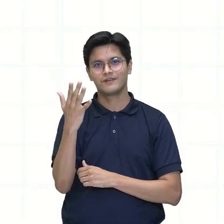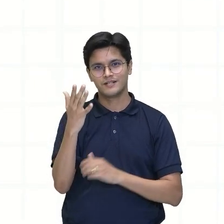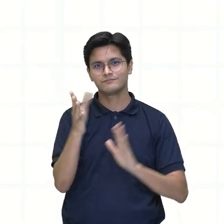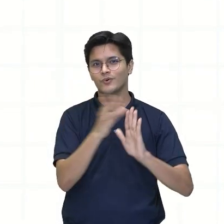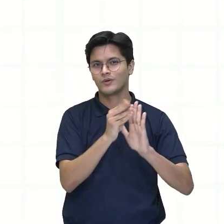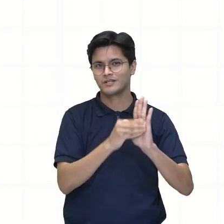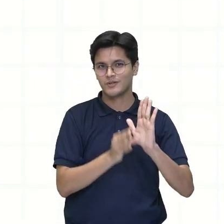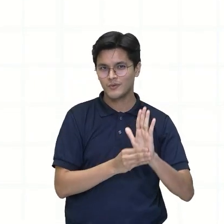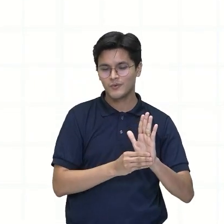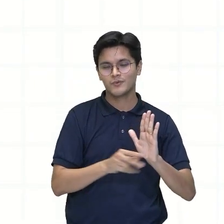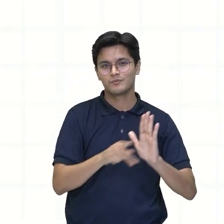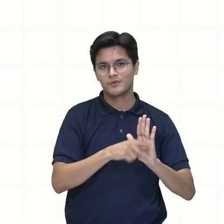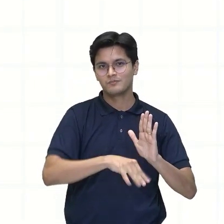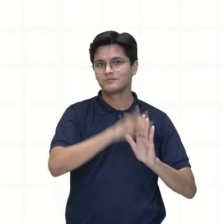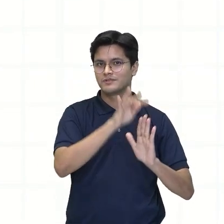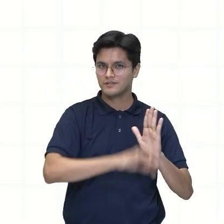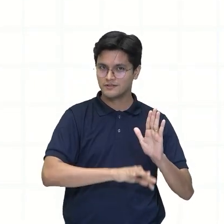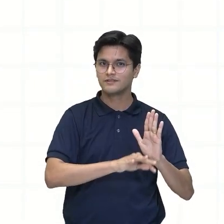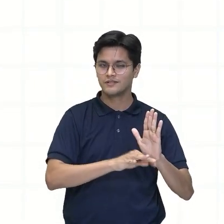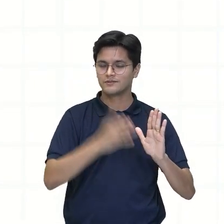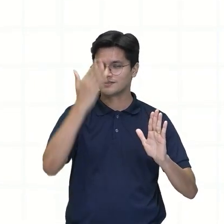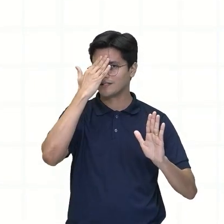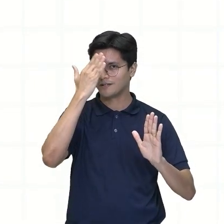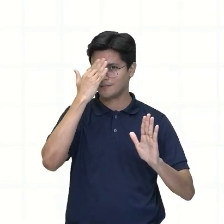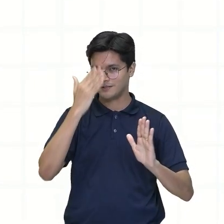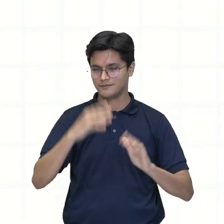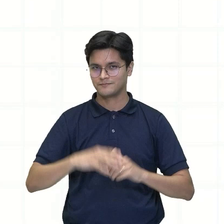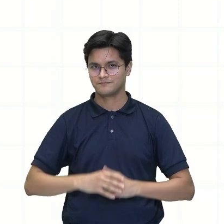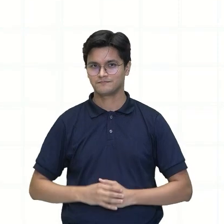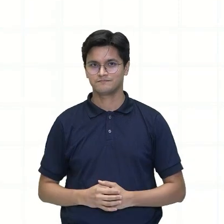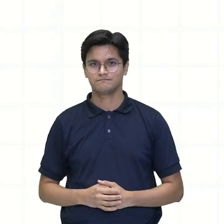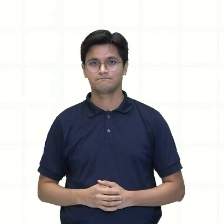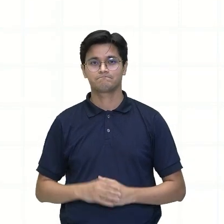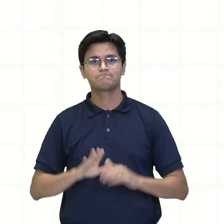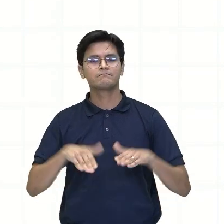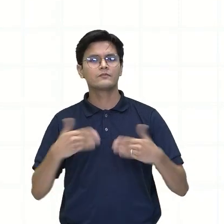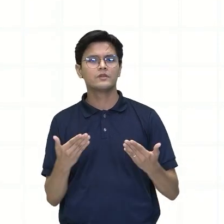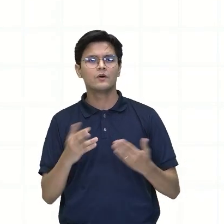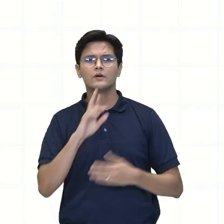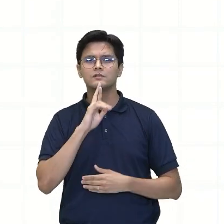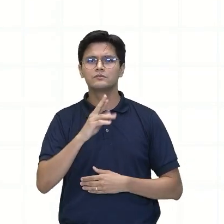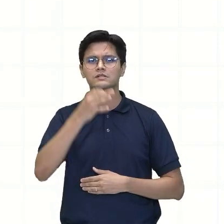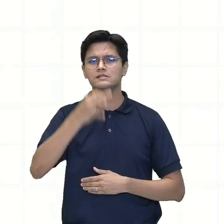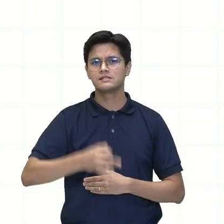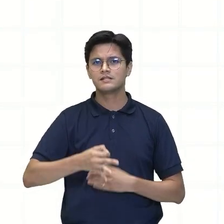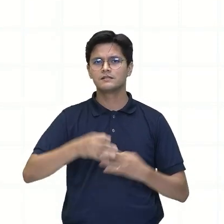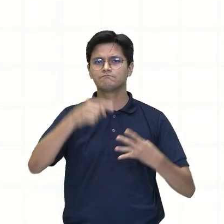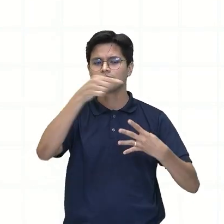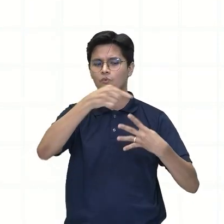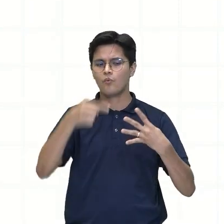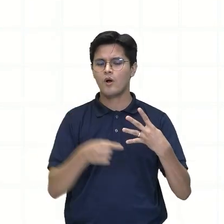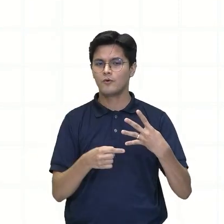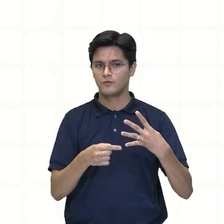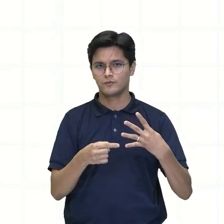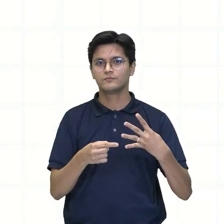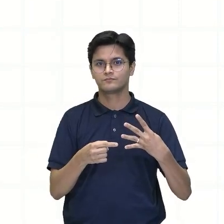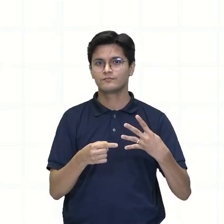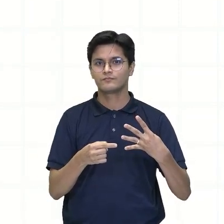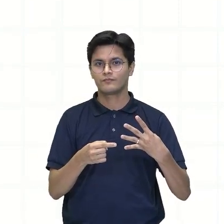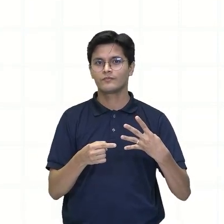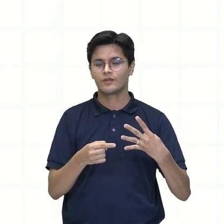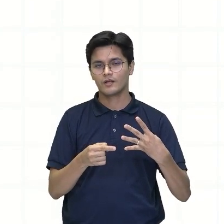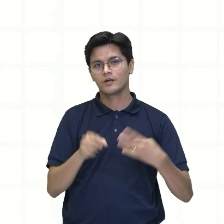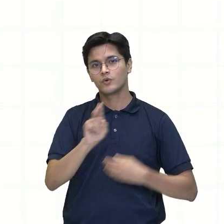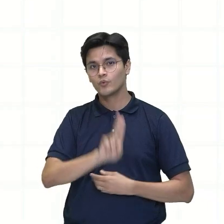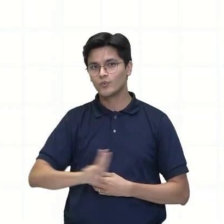exercício. Então, no caso aqui, a resposta correta seria o quê? O uso excessivo